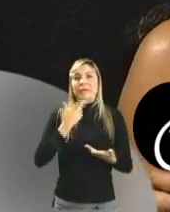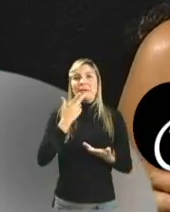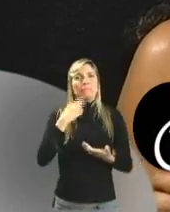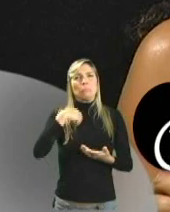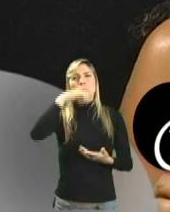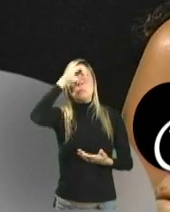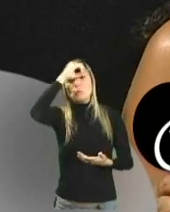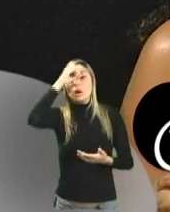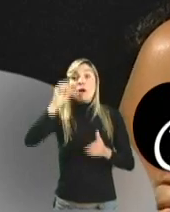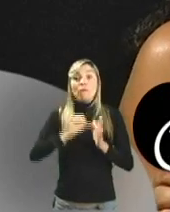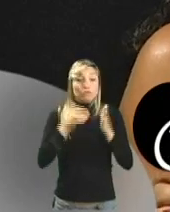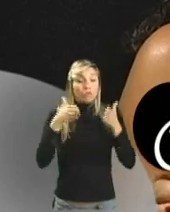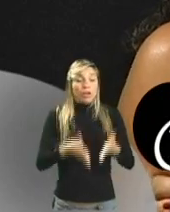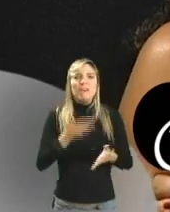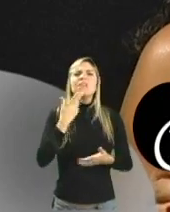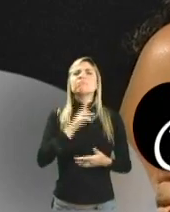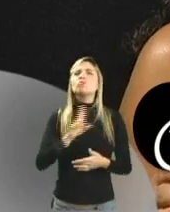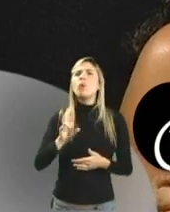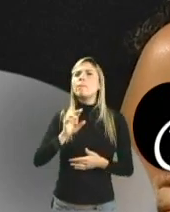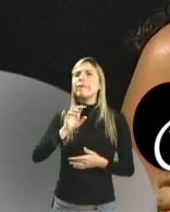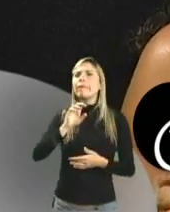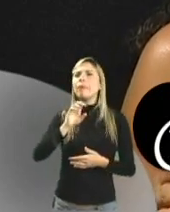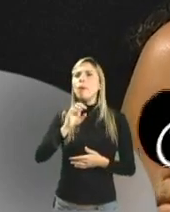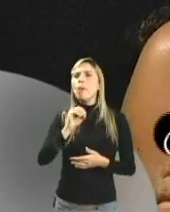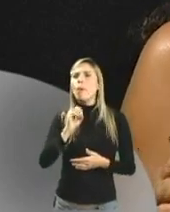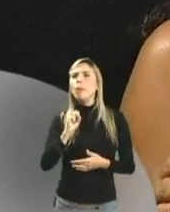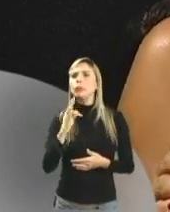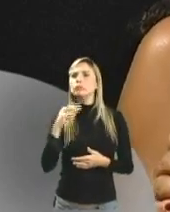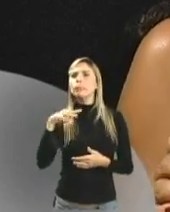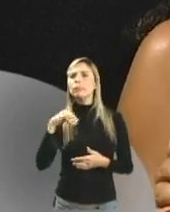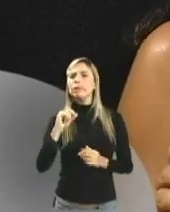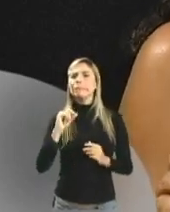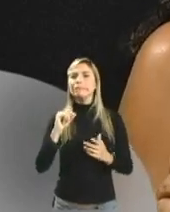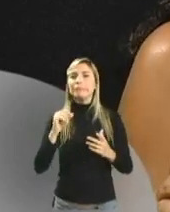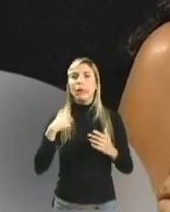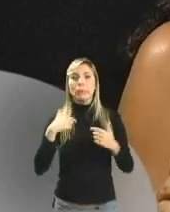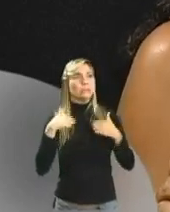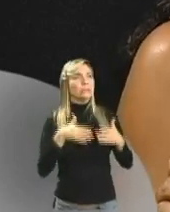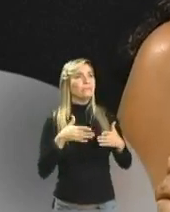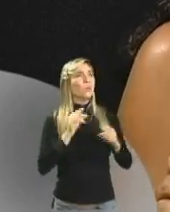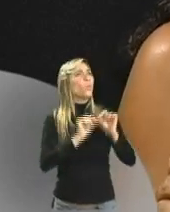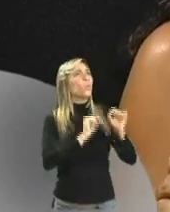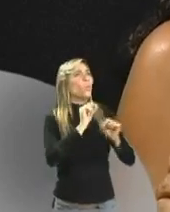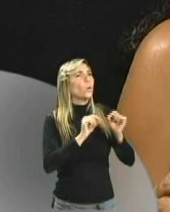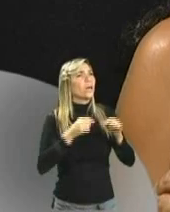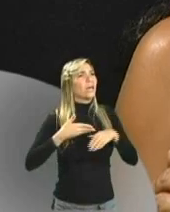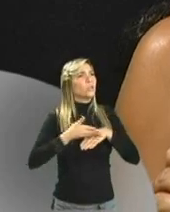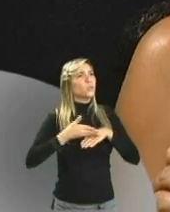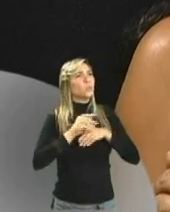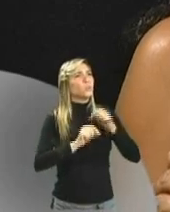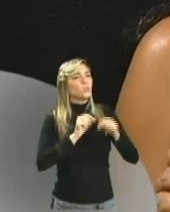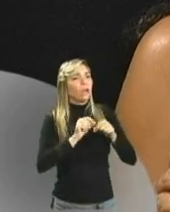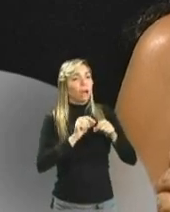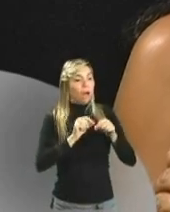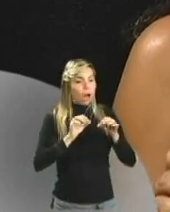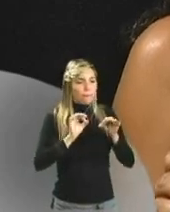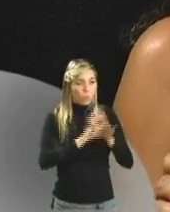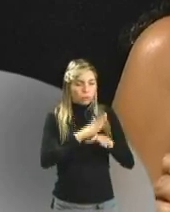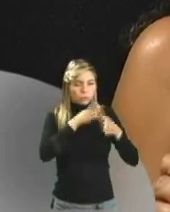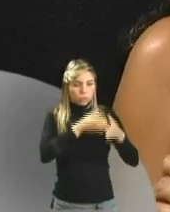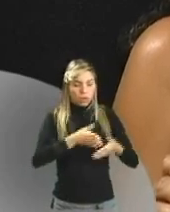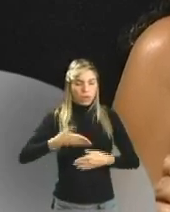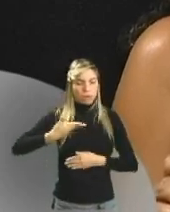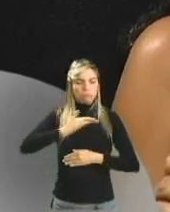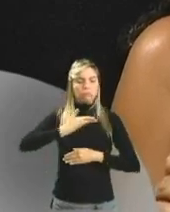muitas vezes eles nunca ouviram falar de uma ostomia. Então, eles vão todo fragilizado para a cirurgia e quando sai de lá, sai